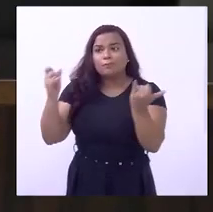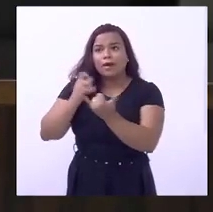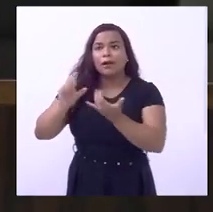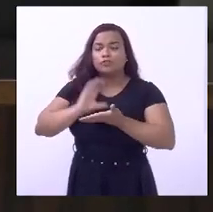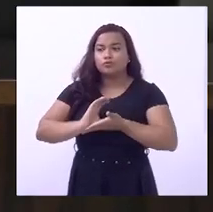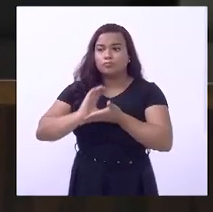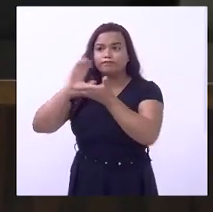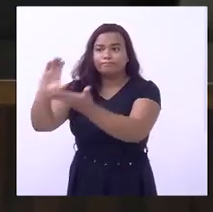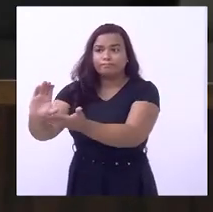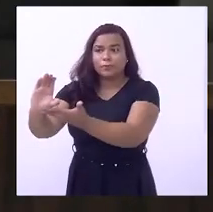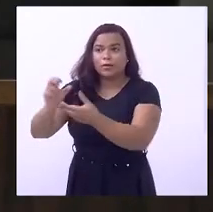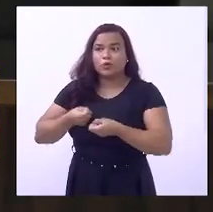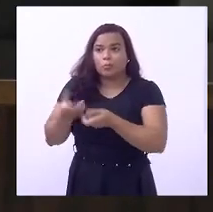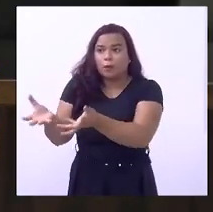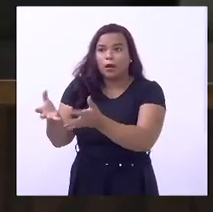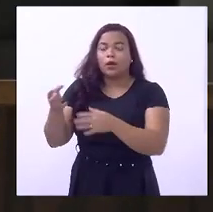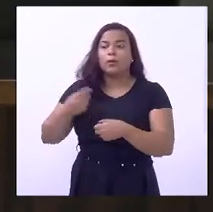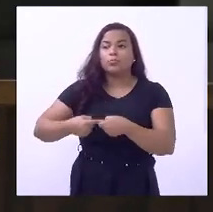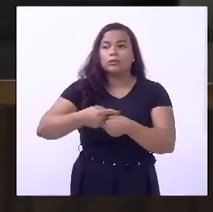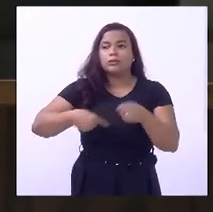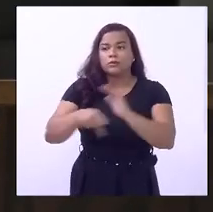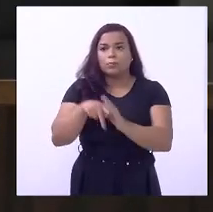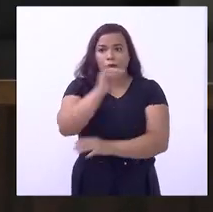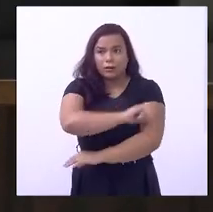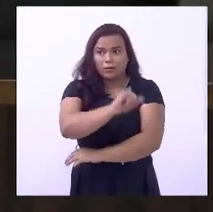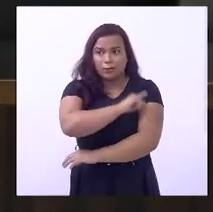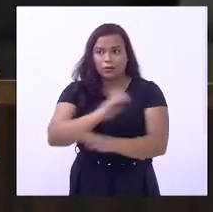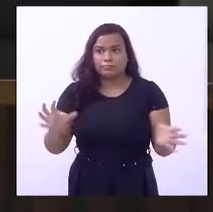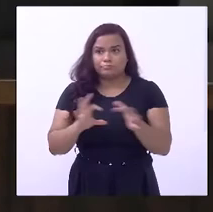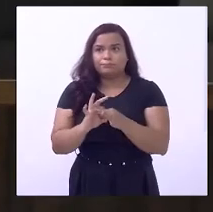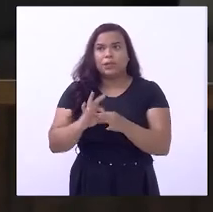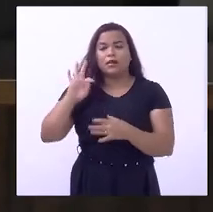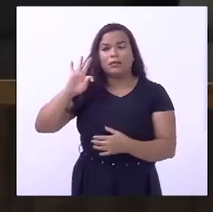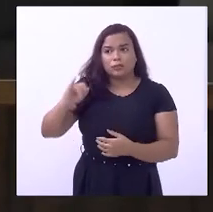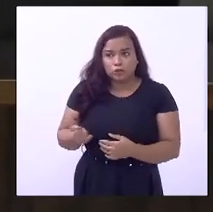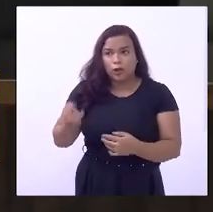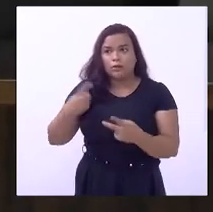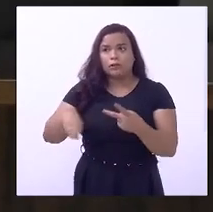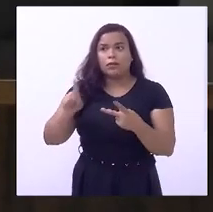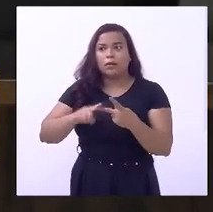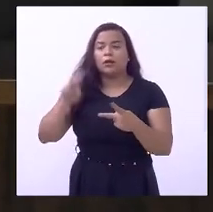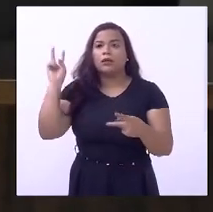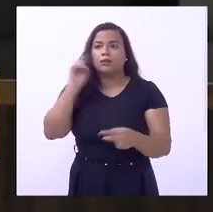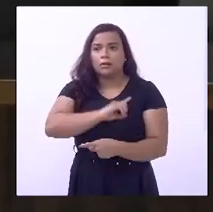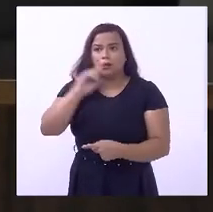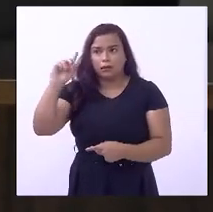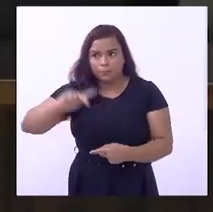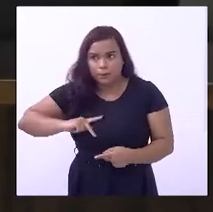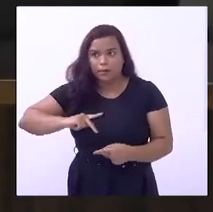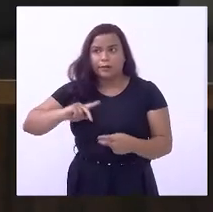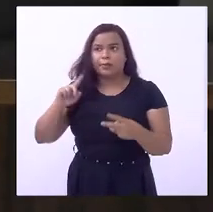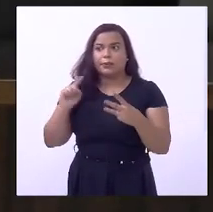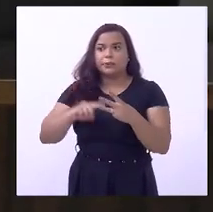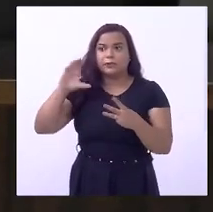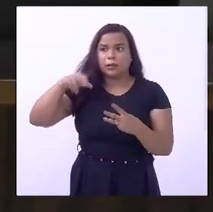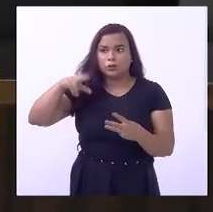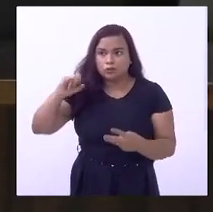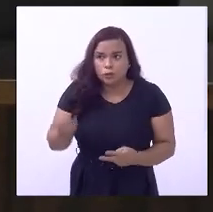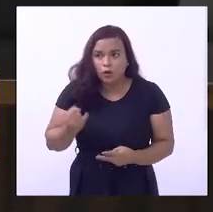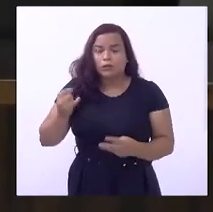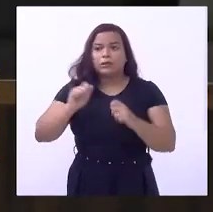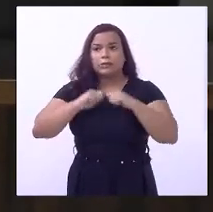município do Rio de Janeiro. Será um convênio com o TJ, Defensoria, CNJ e Assembleia. Mas eu,